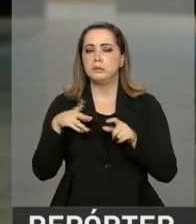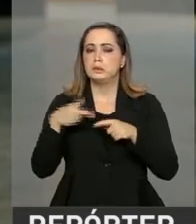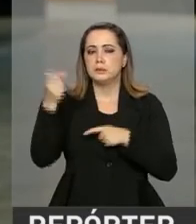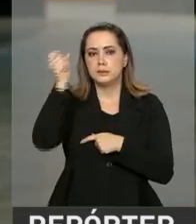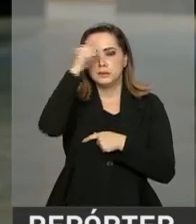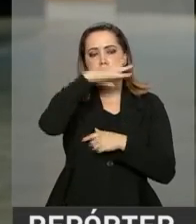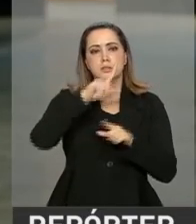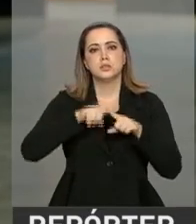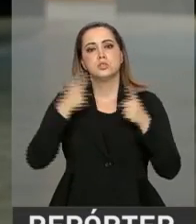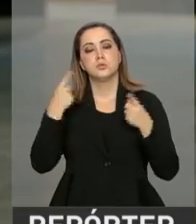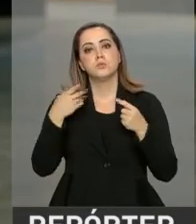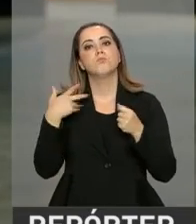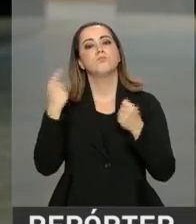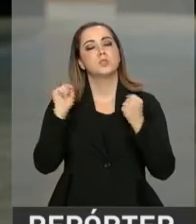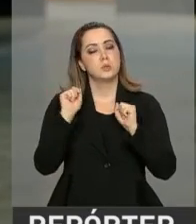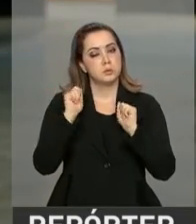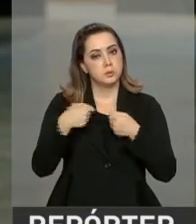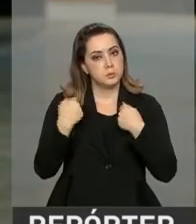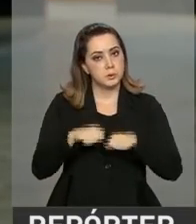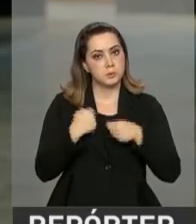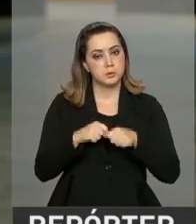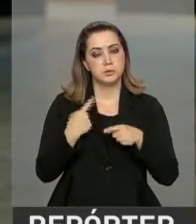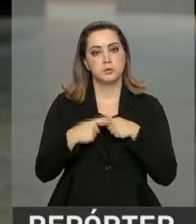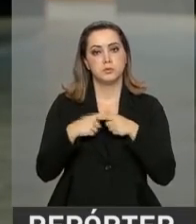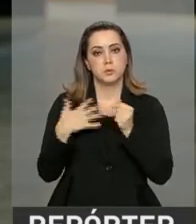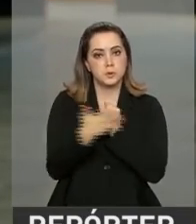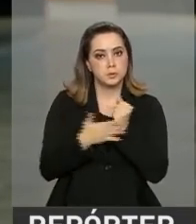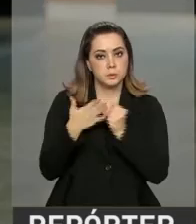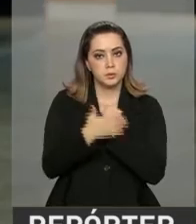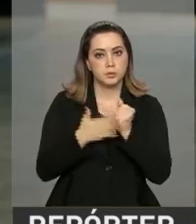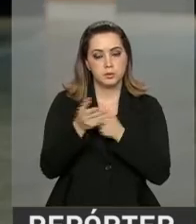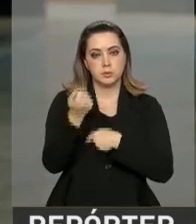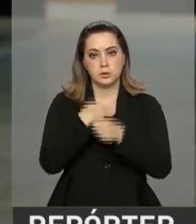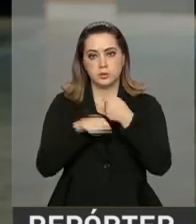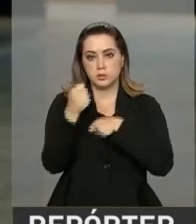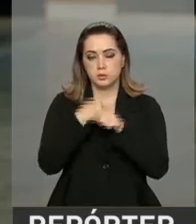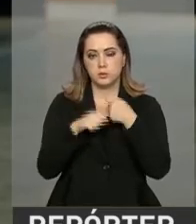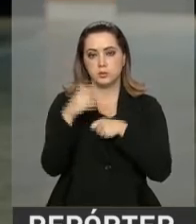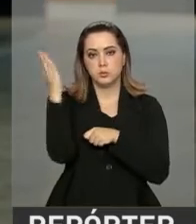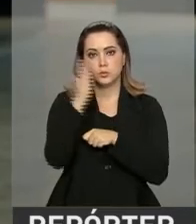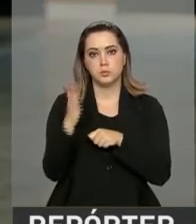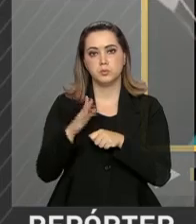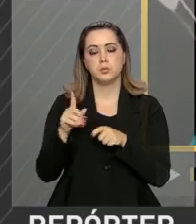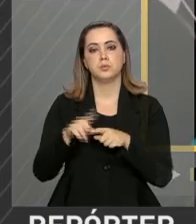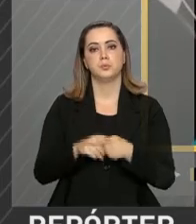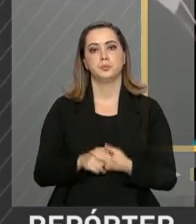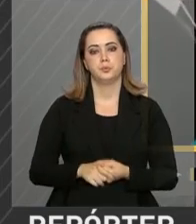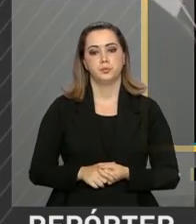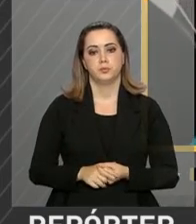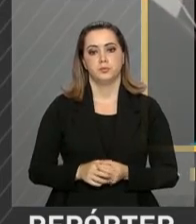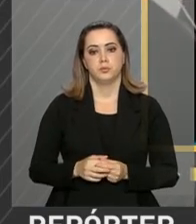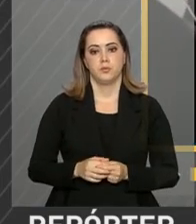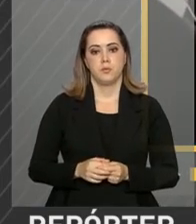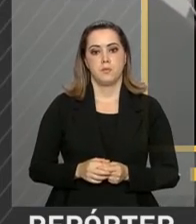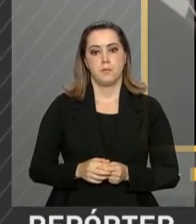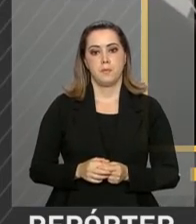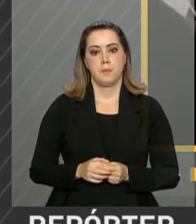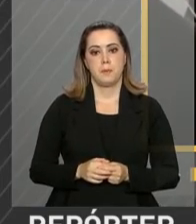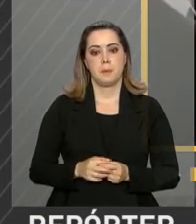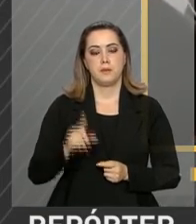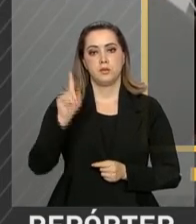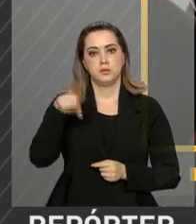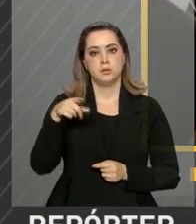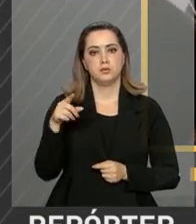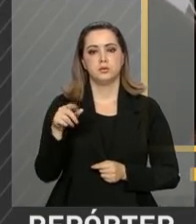o ministro da Fazenda, Henrique Meirelles, defende que ela está andando no Congresso Nacional. É a primeira vez